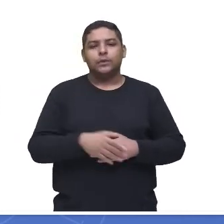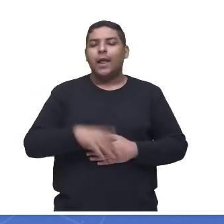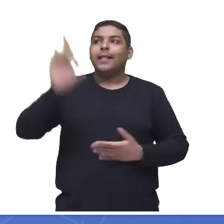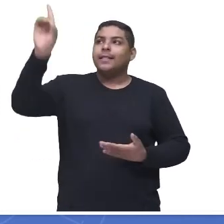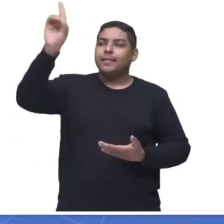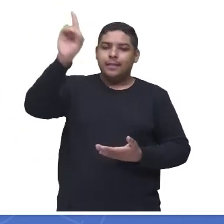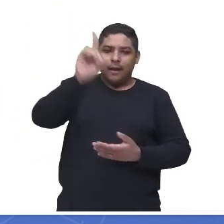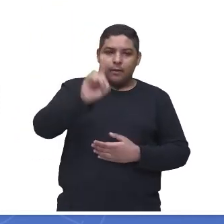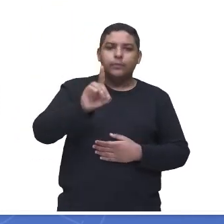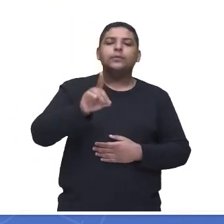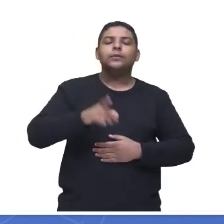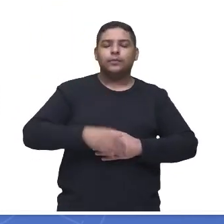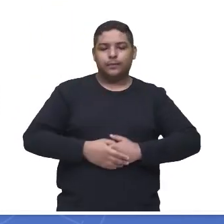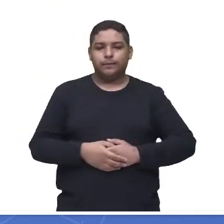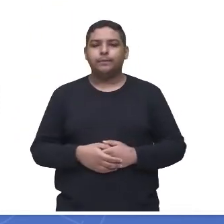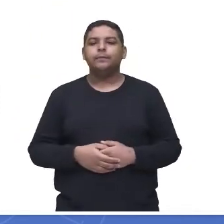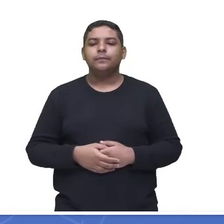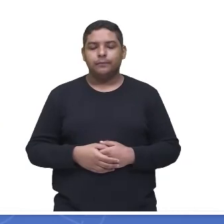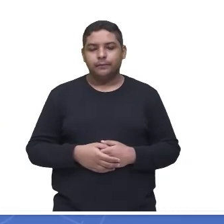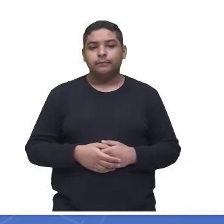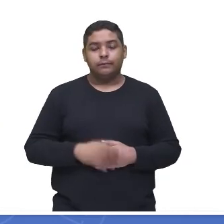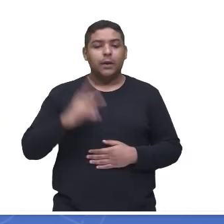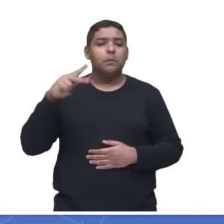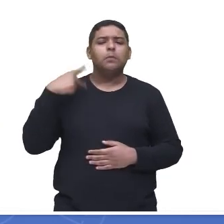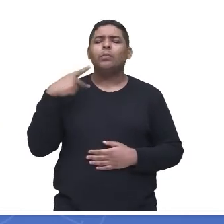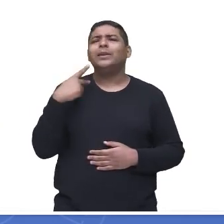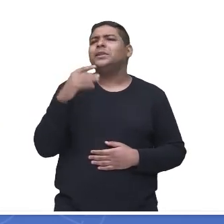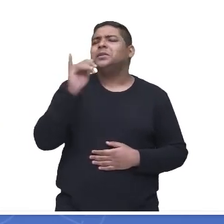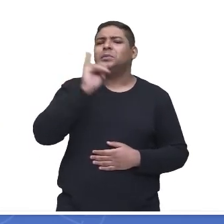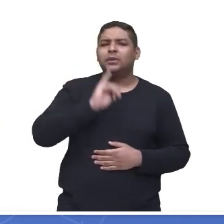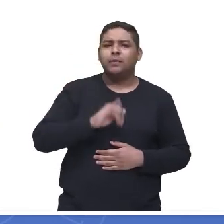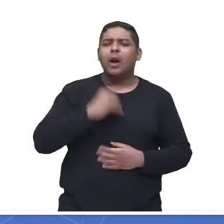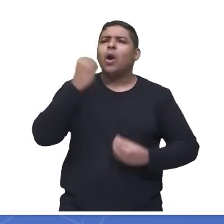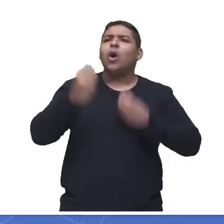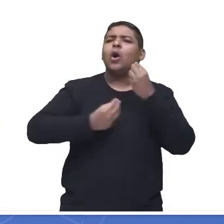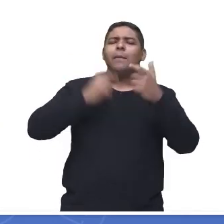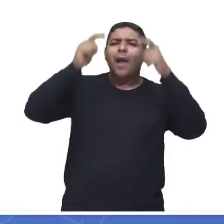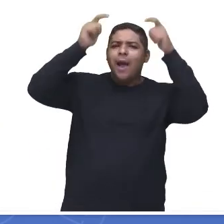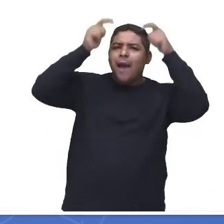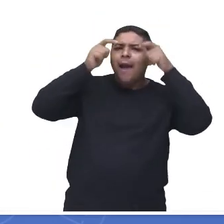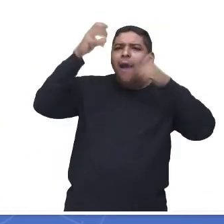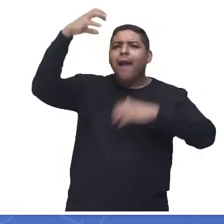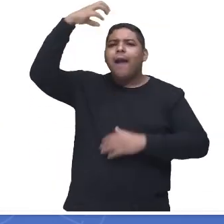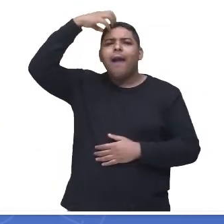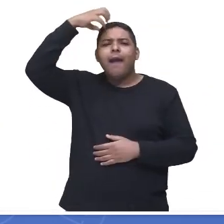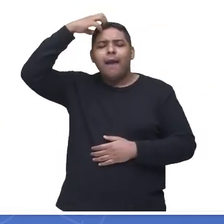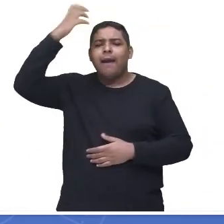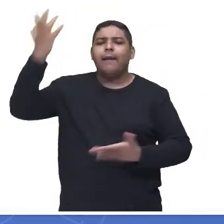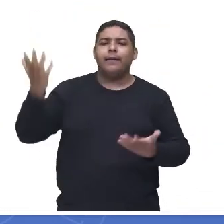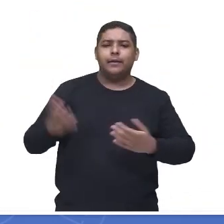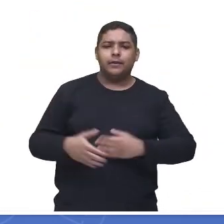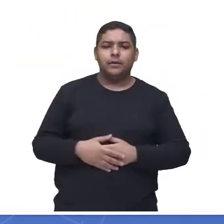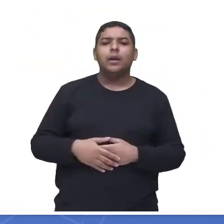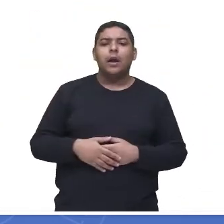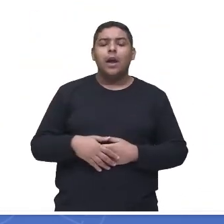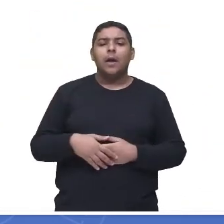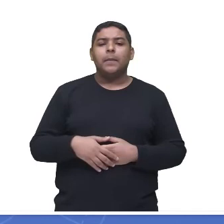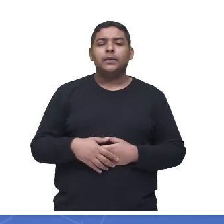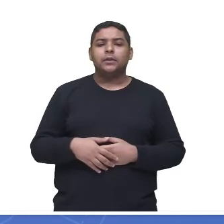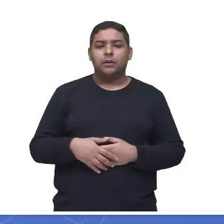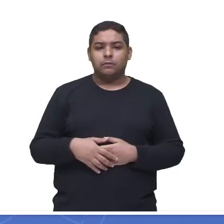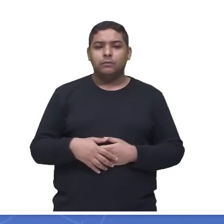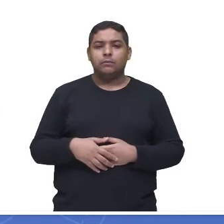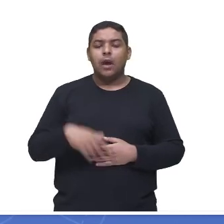Deus. Então, a política, né, como é que eram eleitos os príncipes, os reis? Tinha que ter a bênção da igreja, né, uma